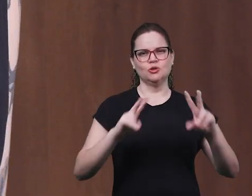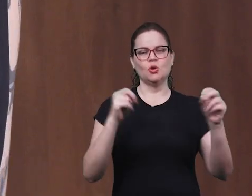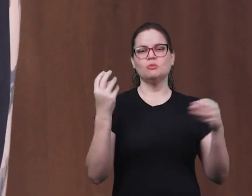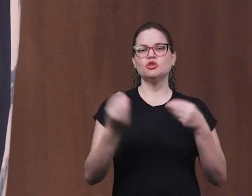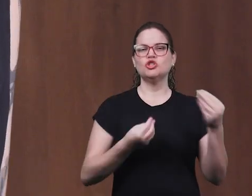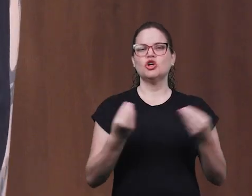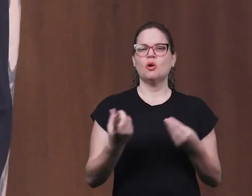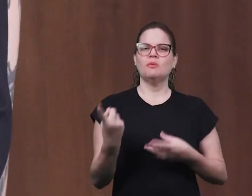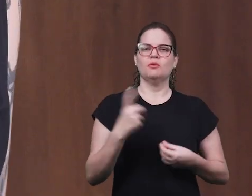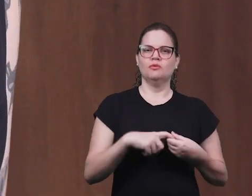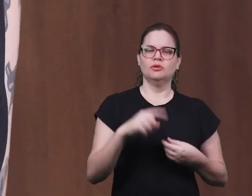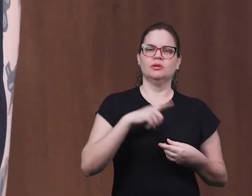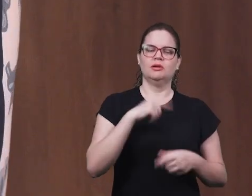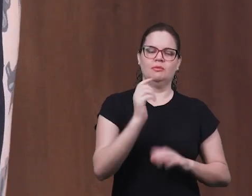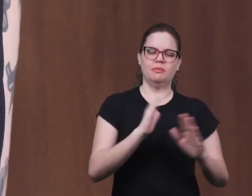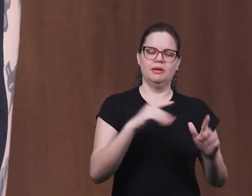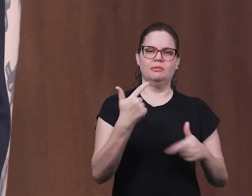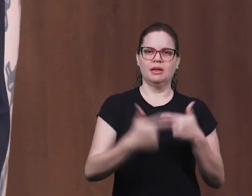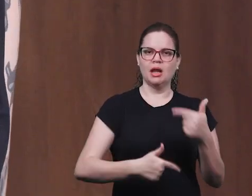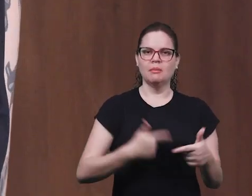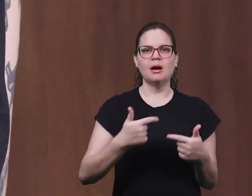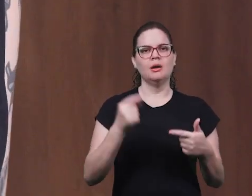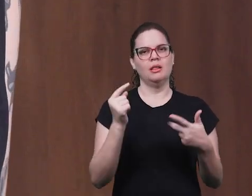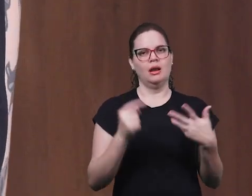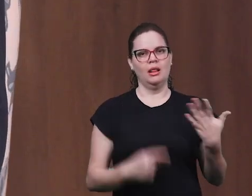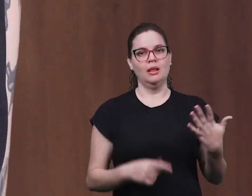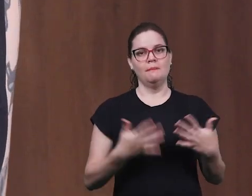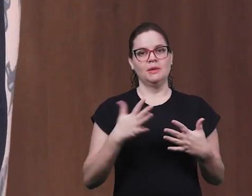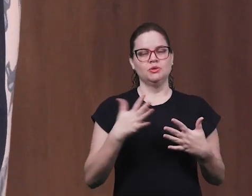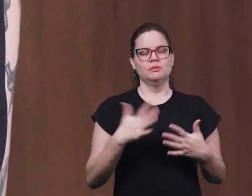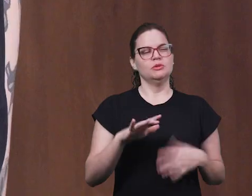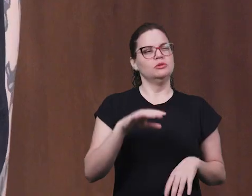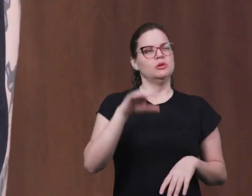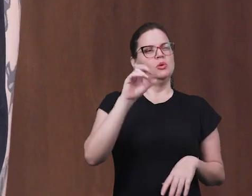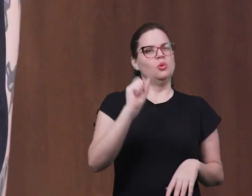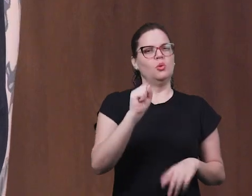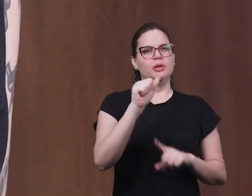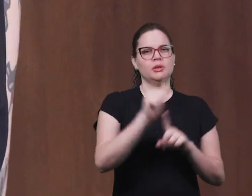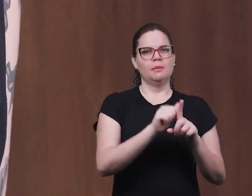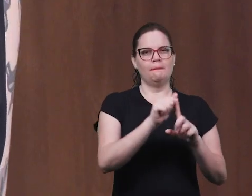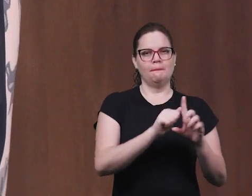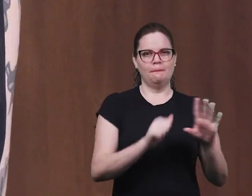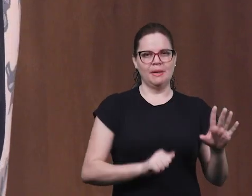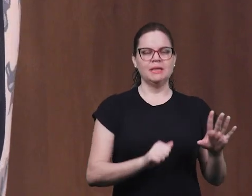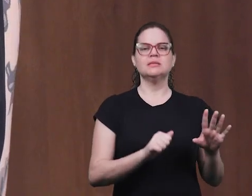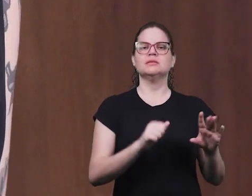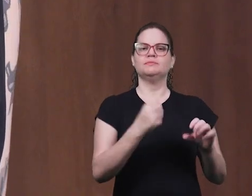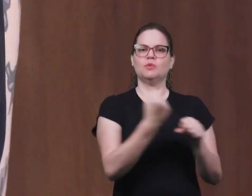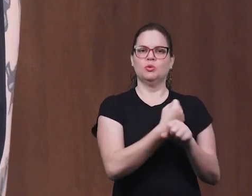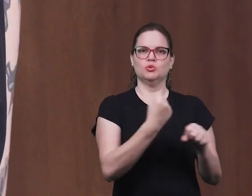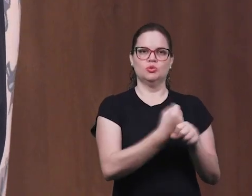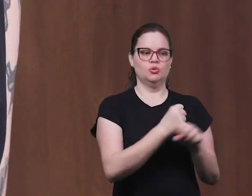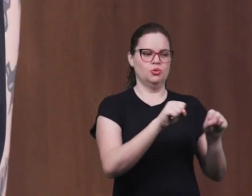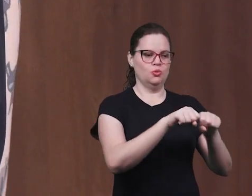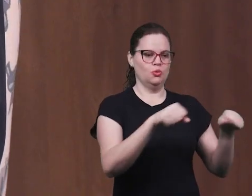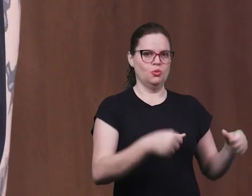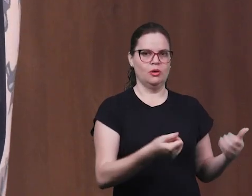tempos trabalhosos. Com os 8 meses, eles construíram o altar dos